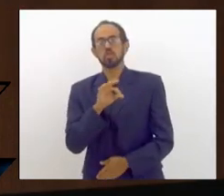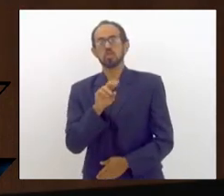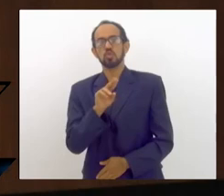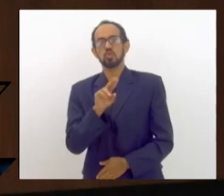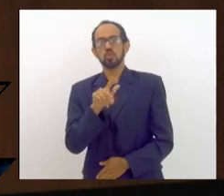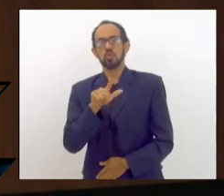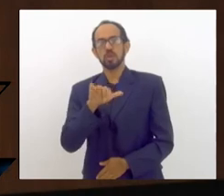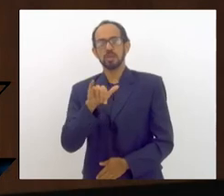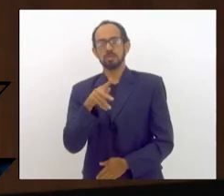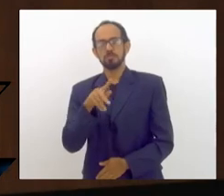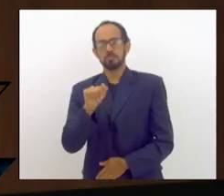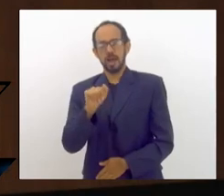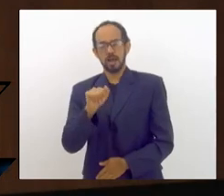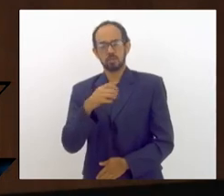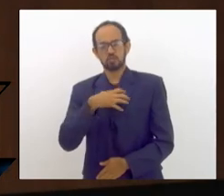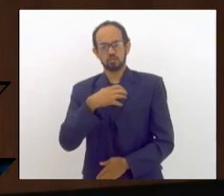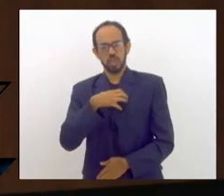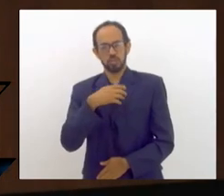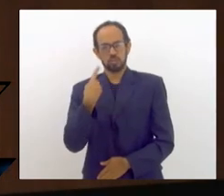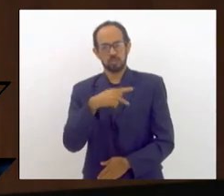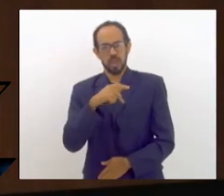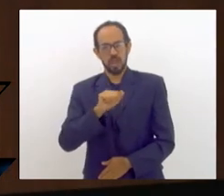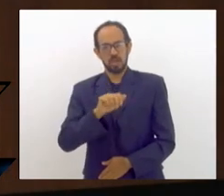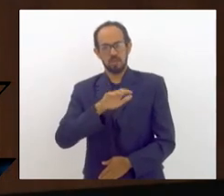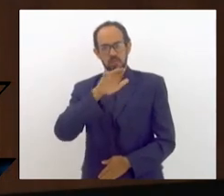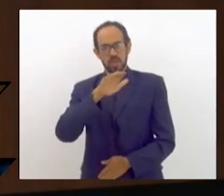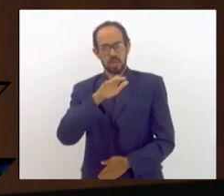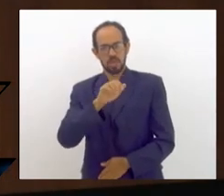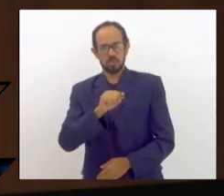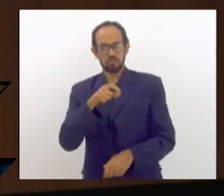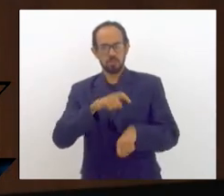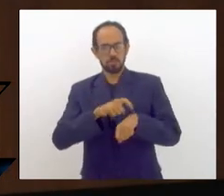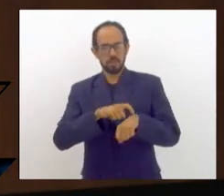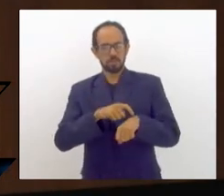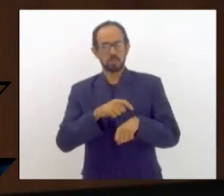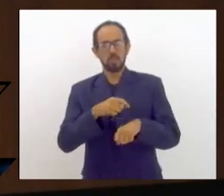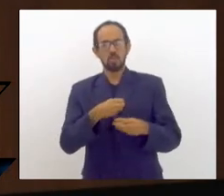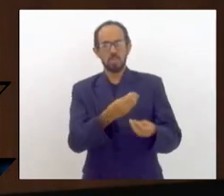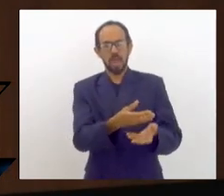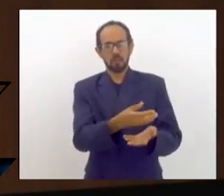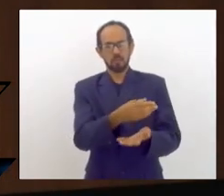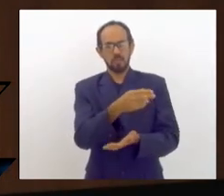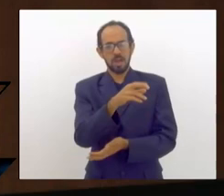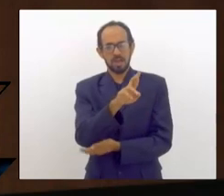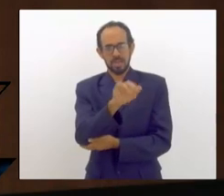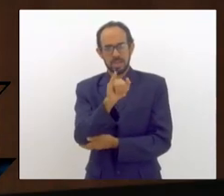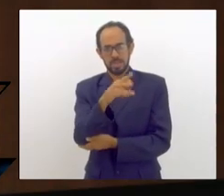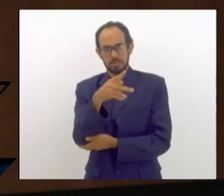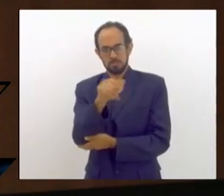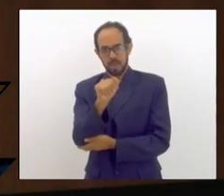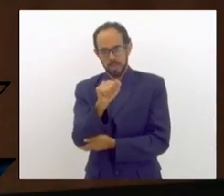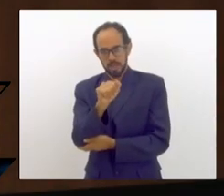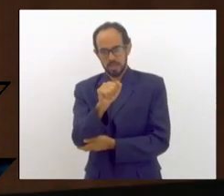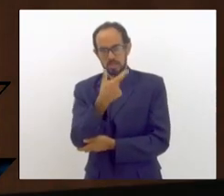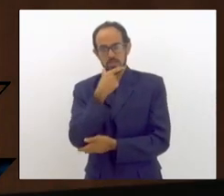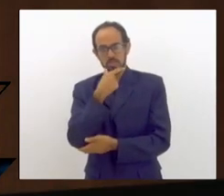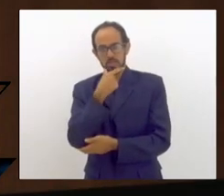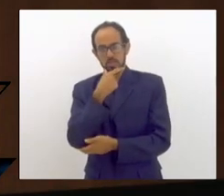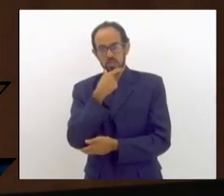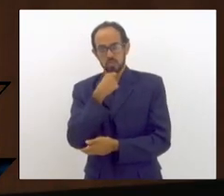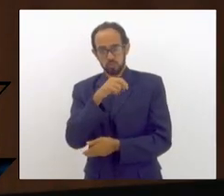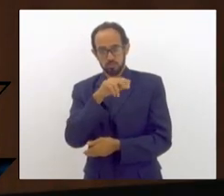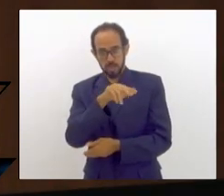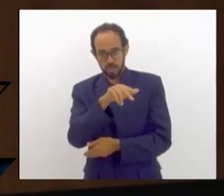tulipa, a fama dela na favela, enquanto eu dava uma ripa. Tru, a Zé do Caruru. E os manos falavam que ela dava mais